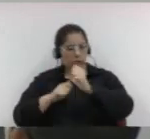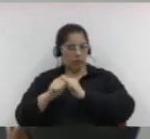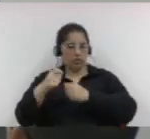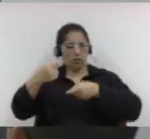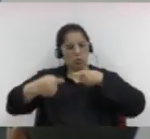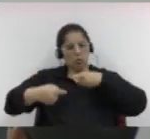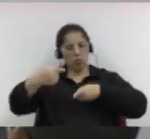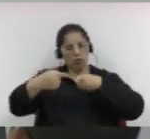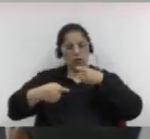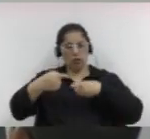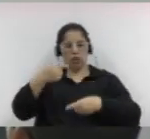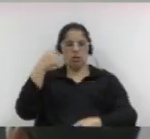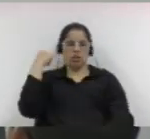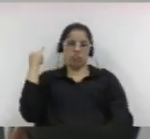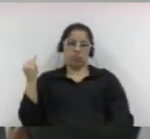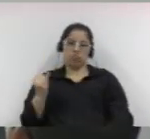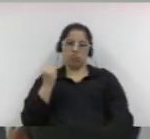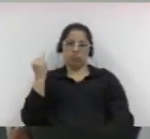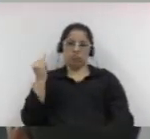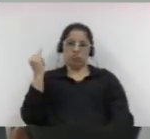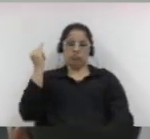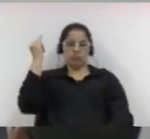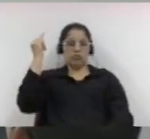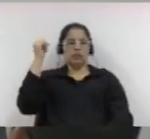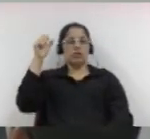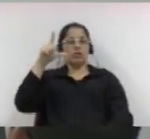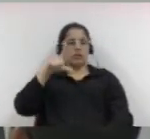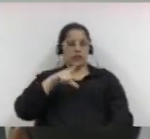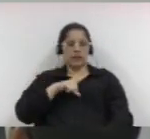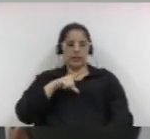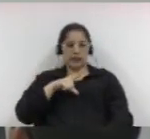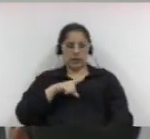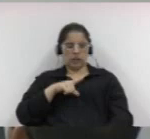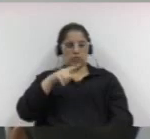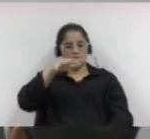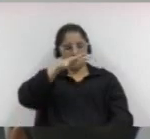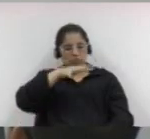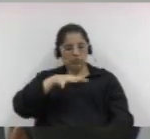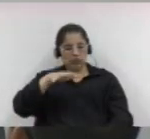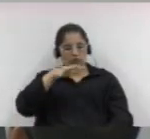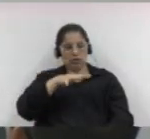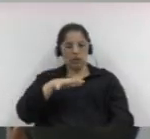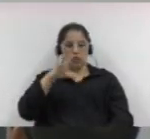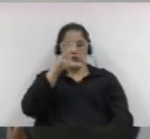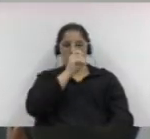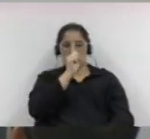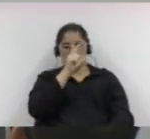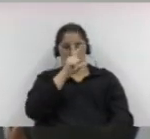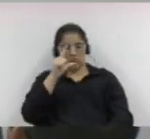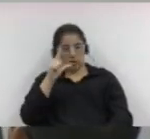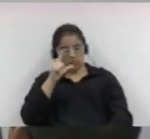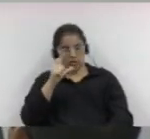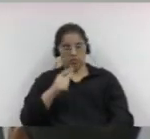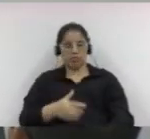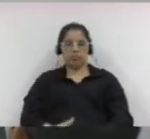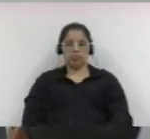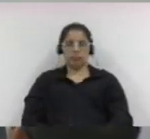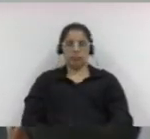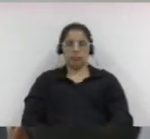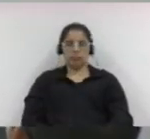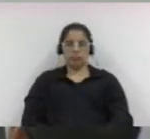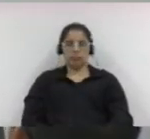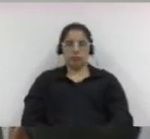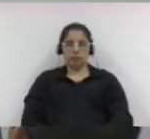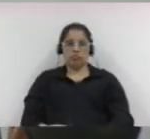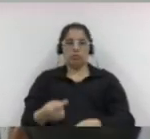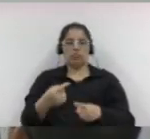da importância que nós teríamos e temos, né, nessa região aqui. E digo que nós estamos adiantados, porque a pista falta